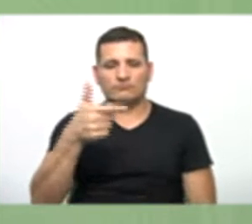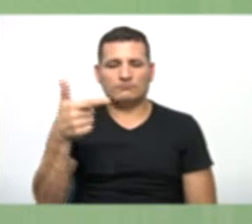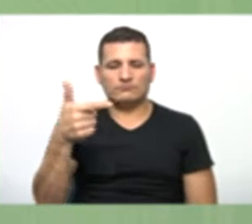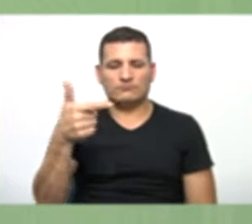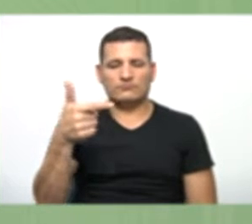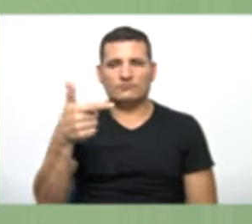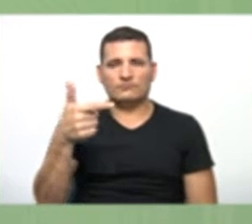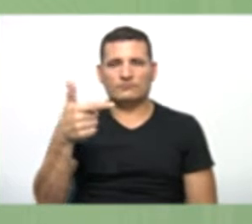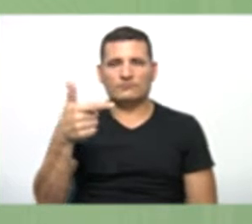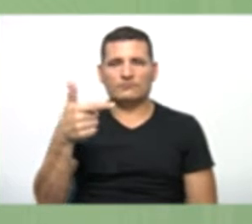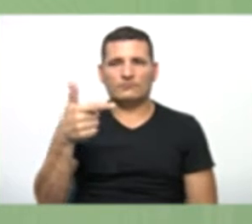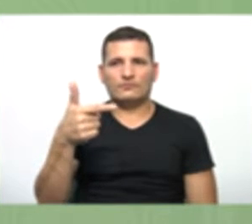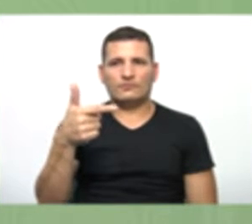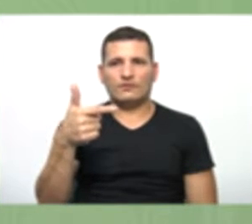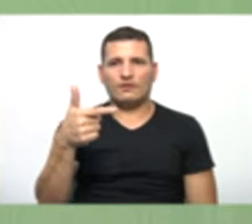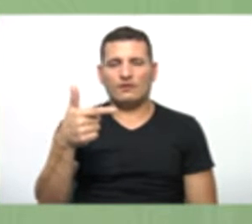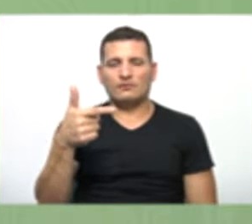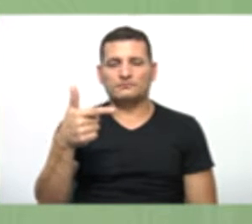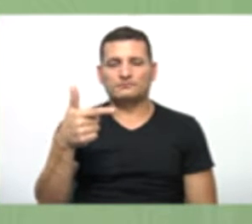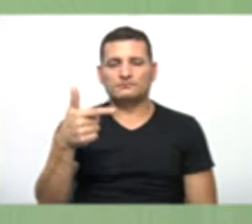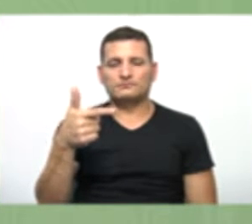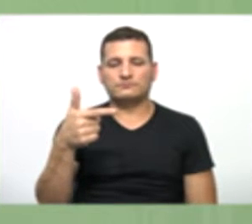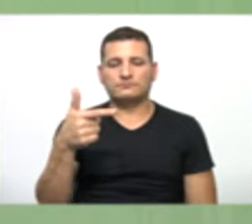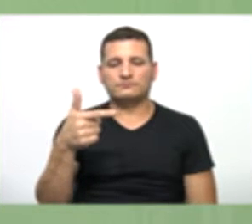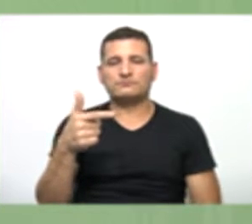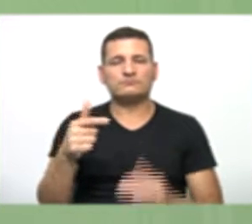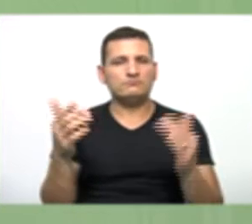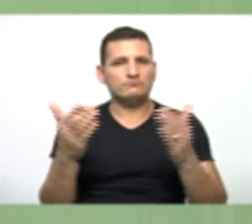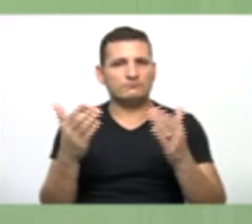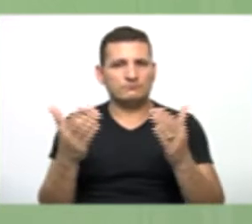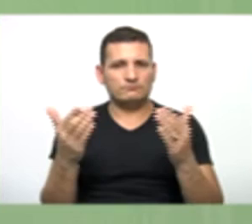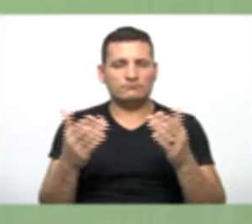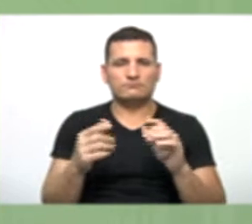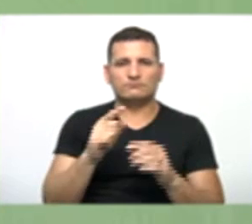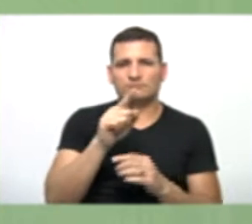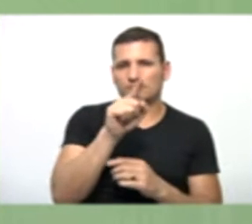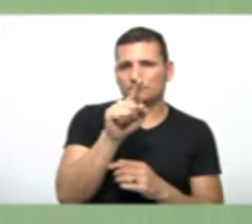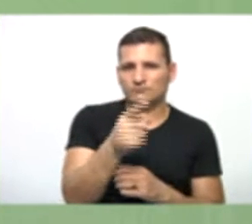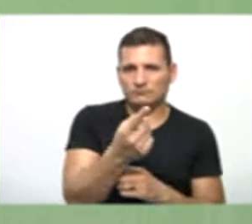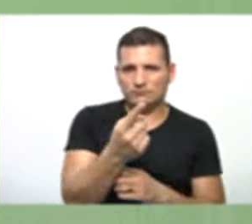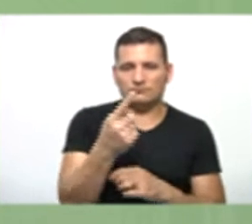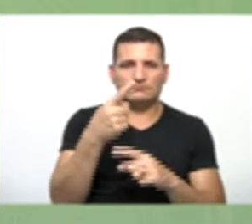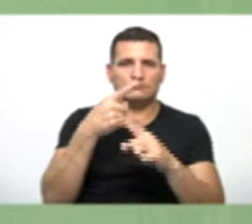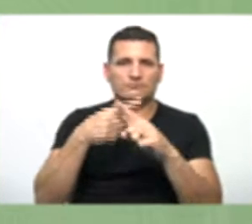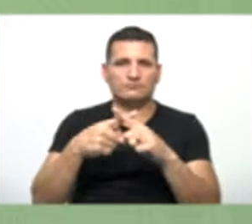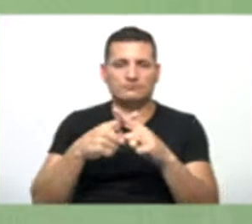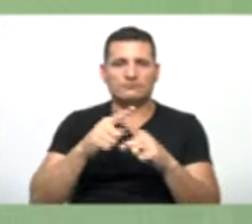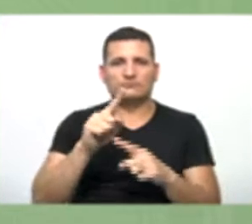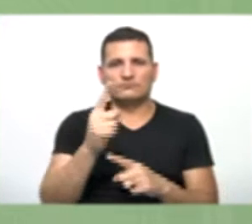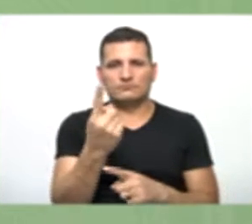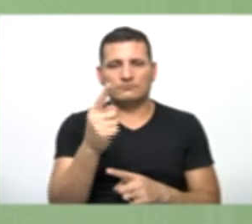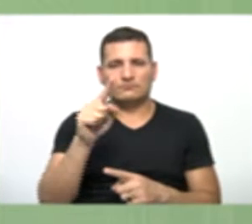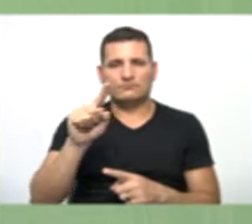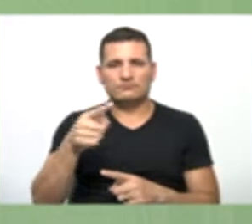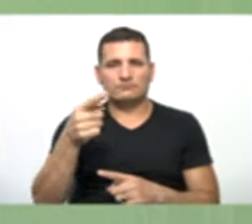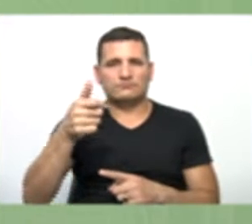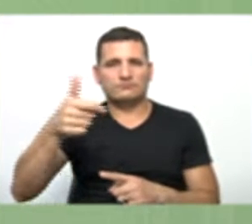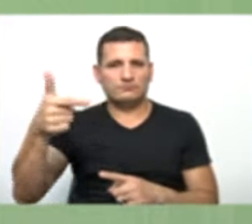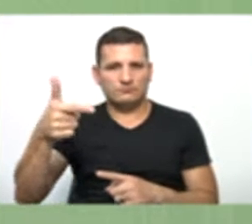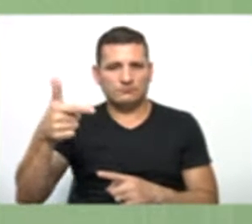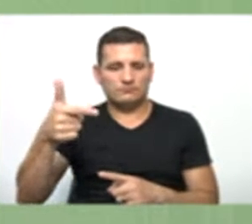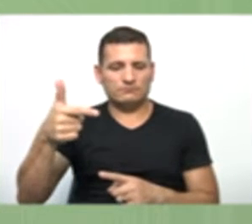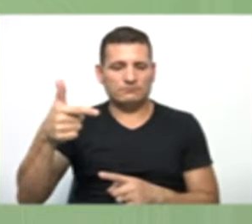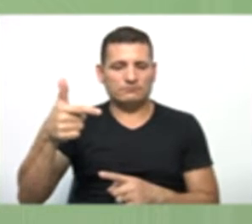1,12. E agora, basta fazer essa multiplicação de 1.000 vezes 1,12. Essa multiplicação tão fácil, né, Rafael? Não precisa